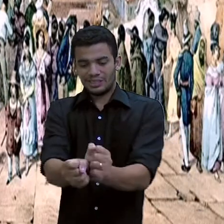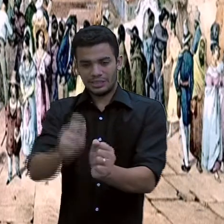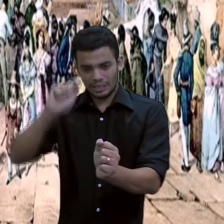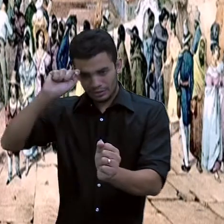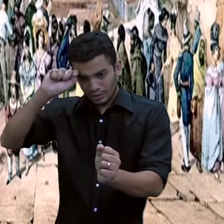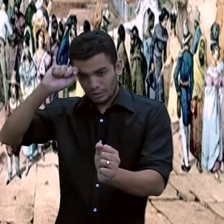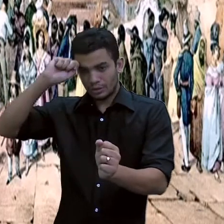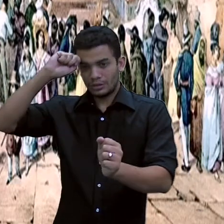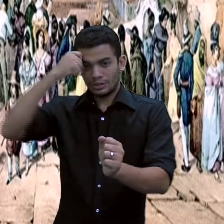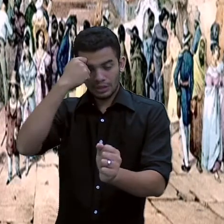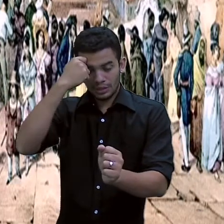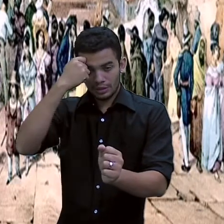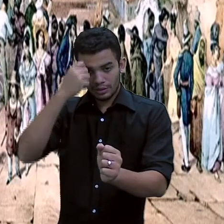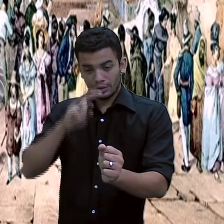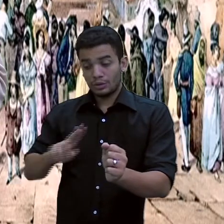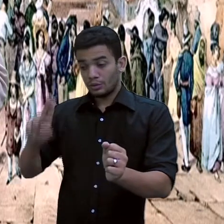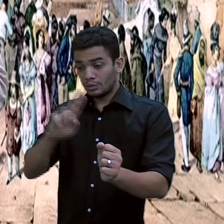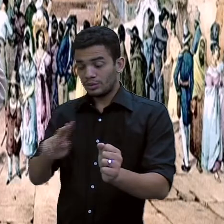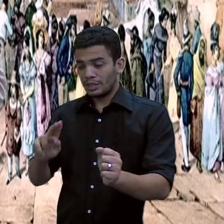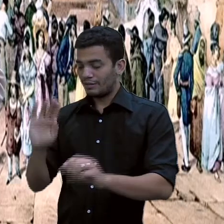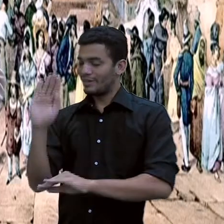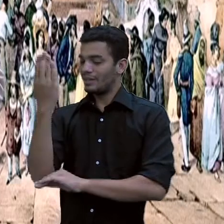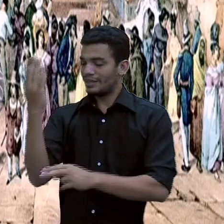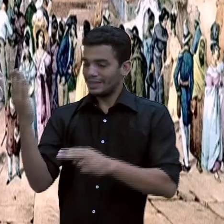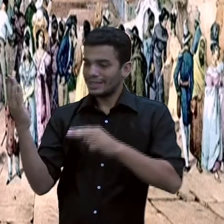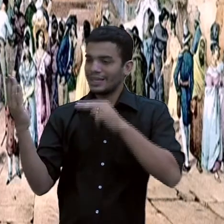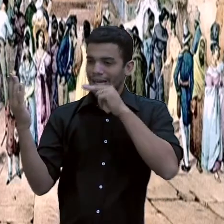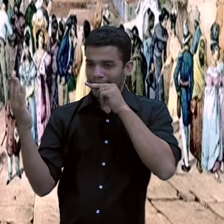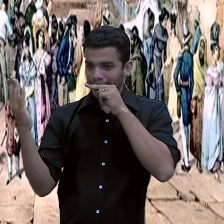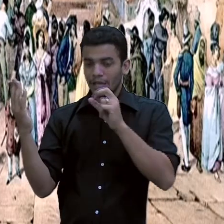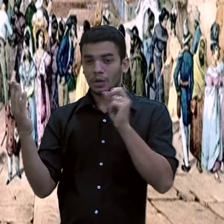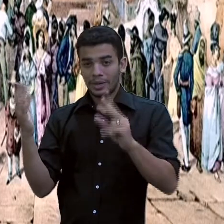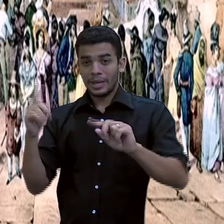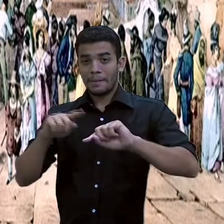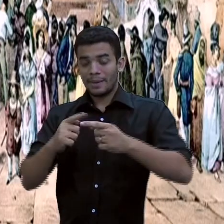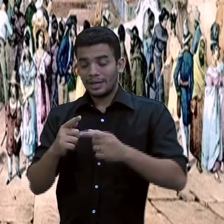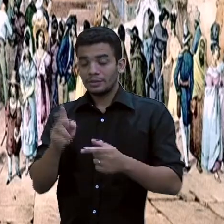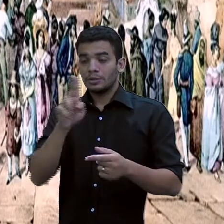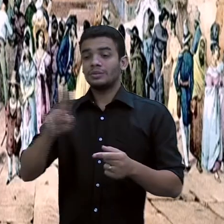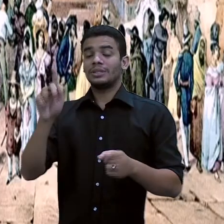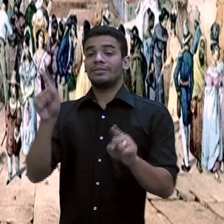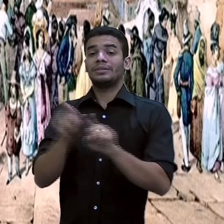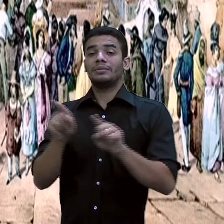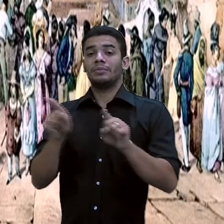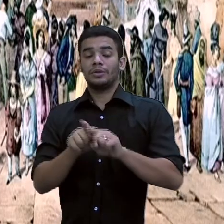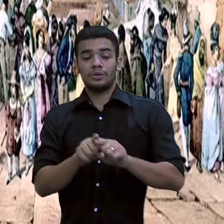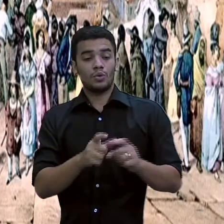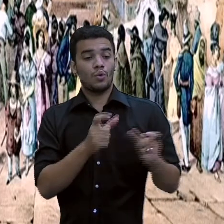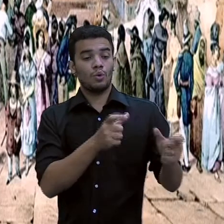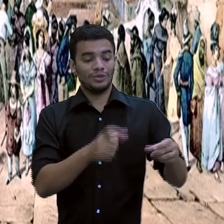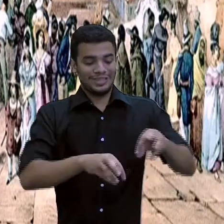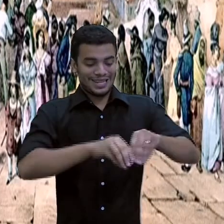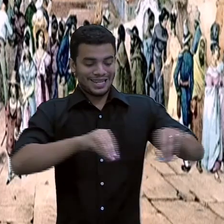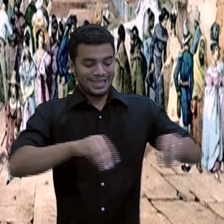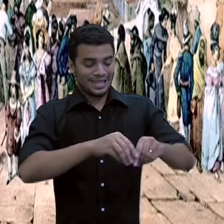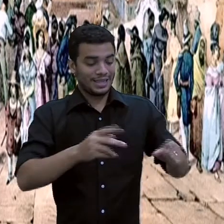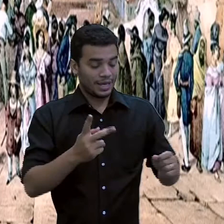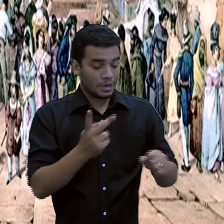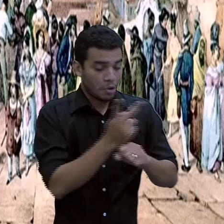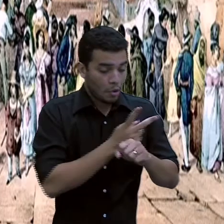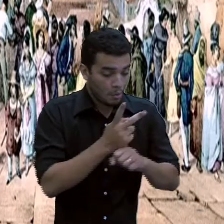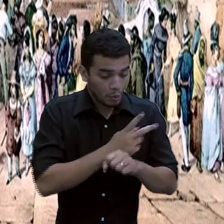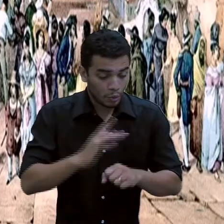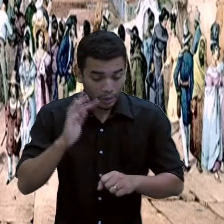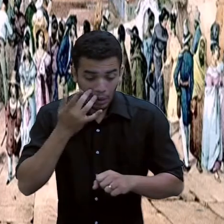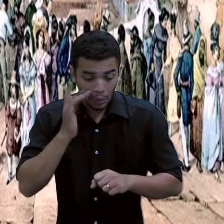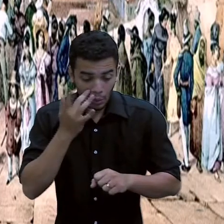amplamente utilizada em outras atividades, como na mineração e nas demais atividades agrícolas que ganharam espaço na